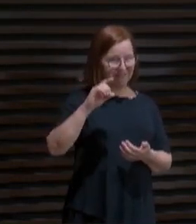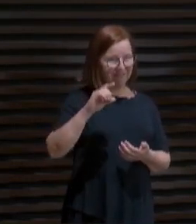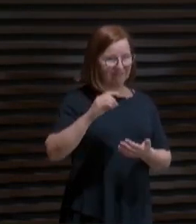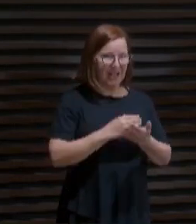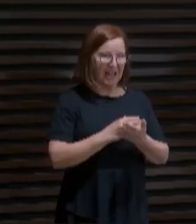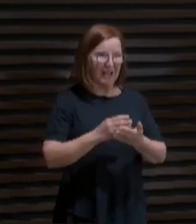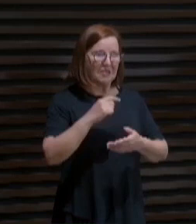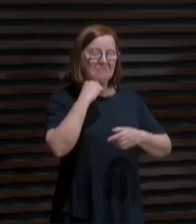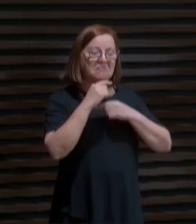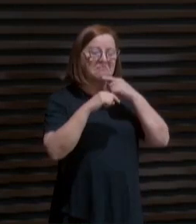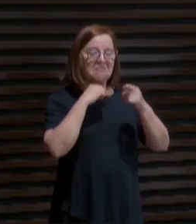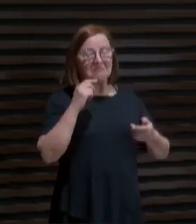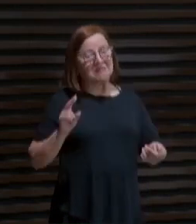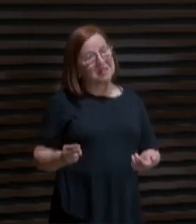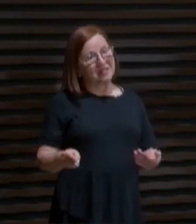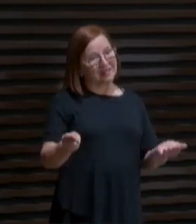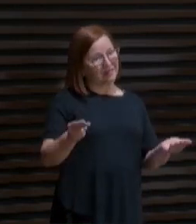existencial permanente.